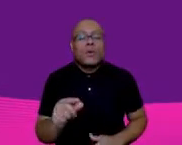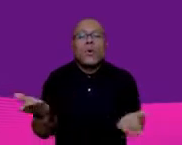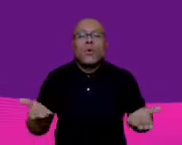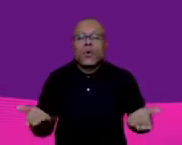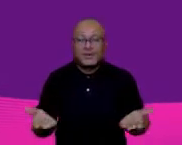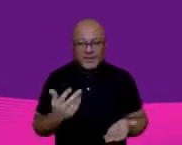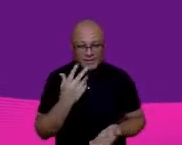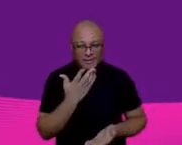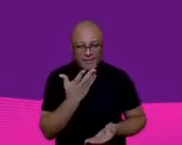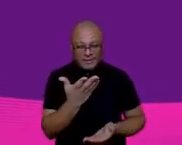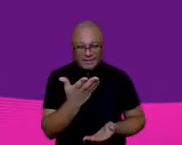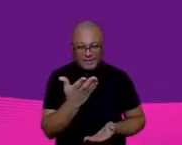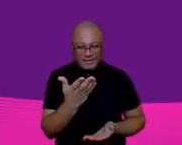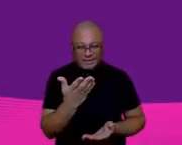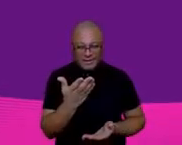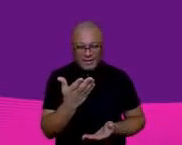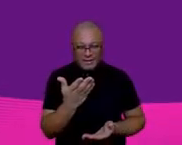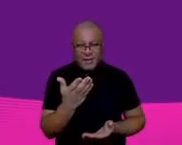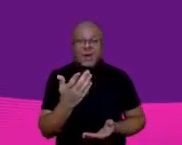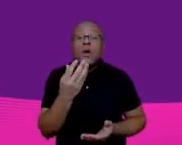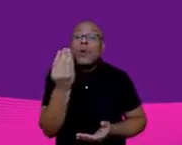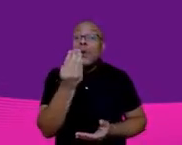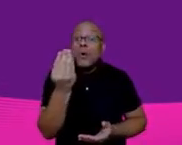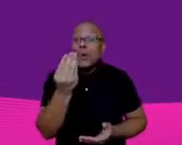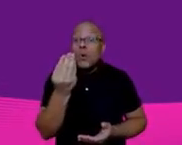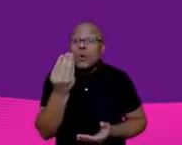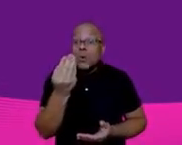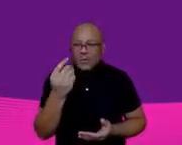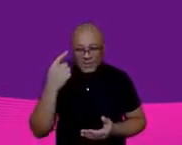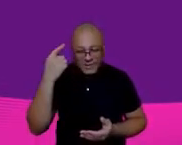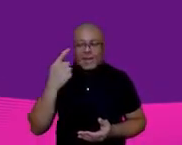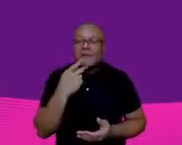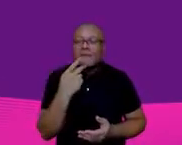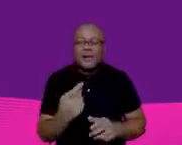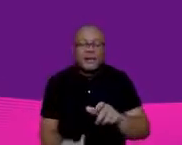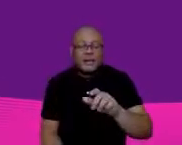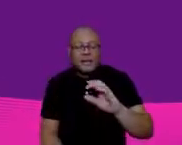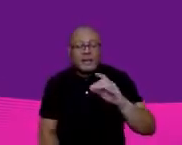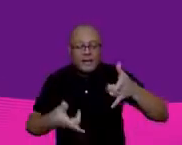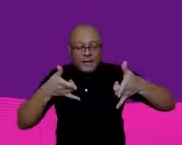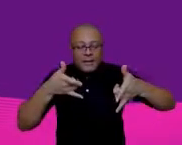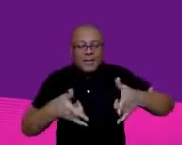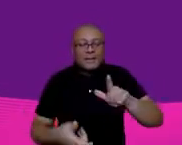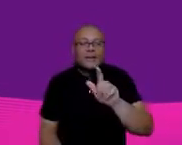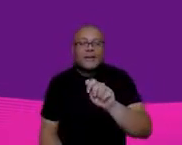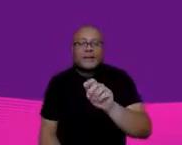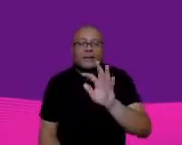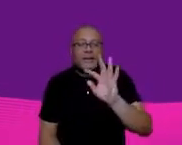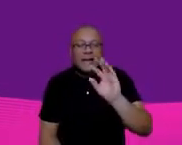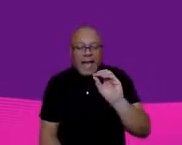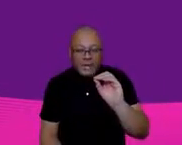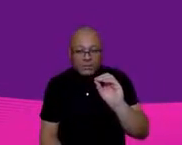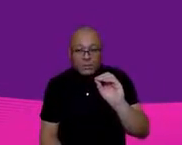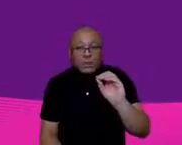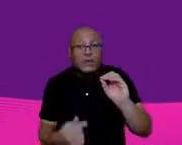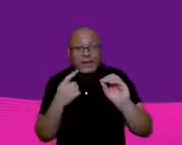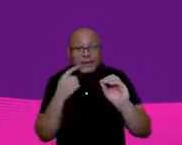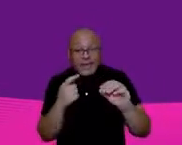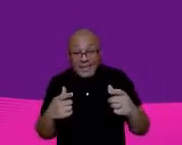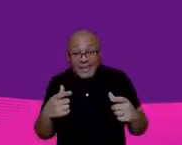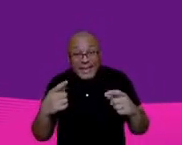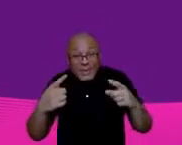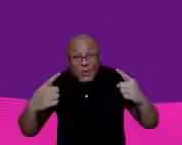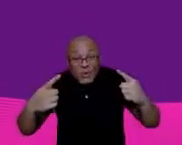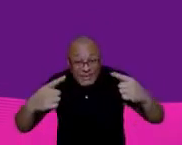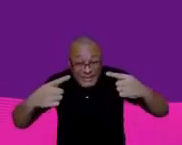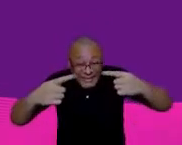axial mostrando como que é uma cama de gato, né? Cheio de estruturas importantes passando ao redor, e a gente tem que acertar o caminho, o